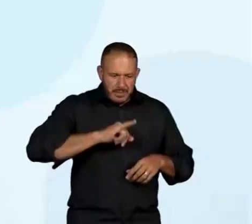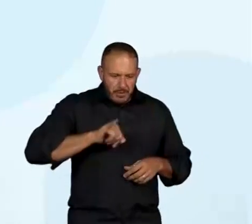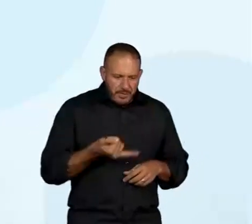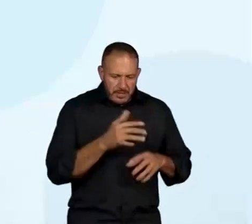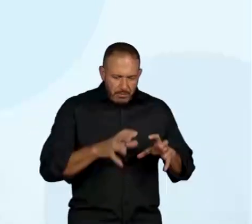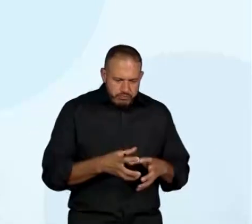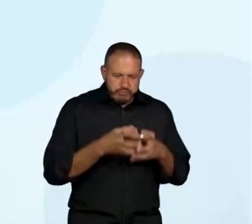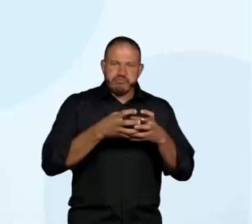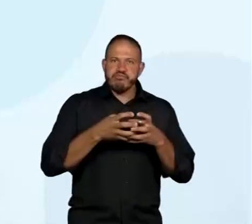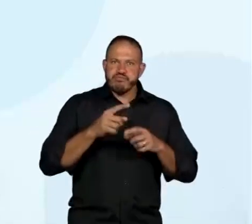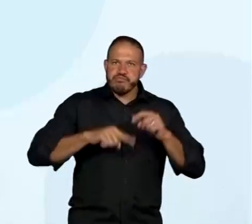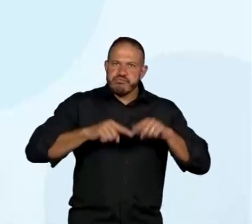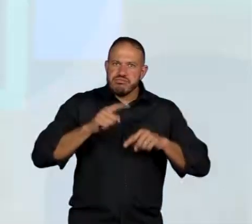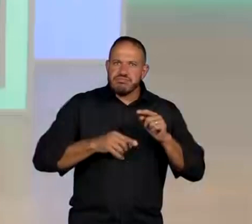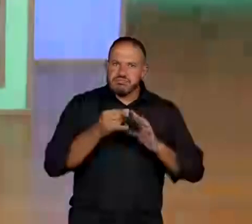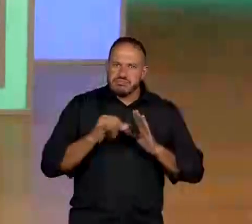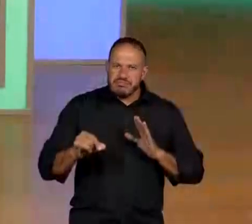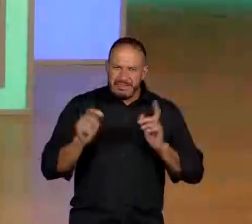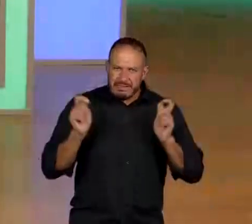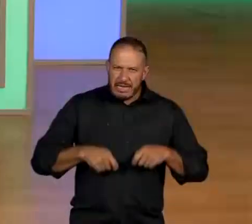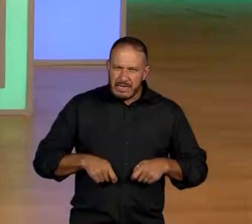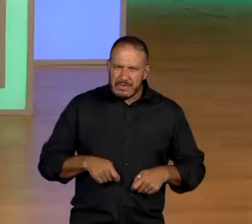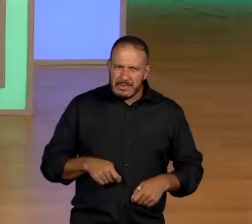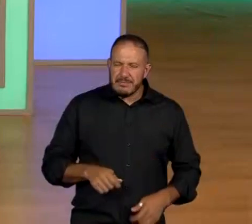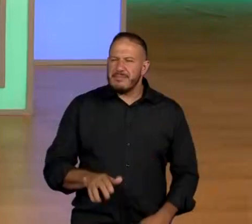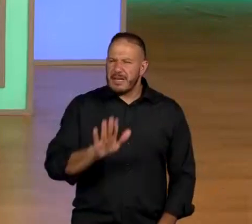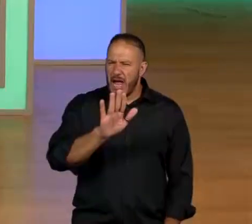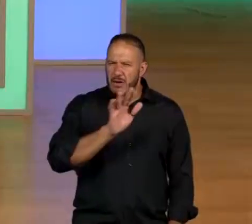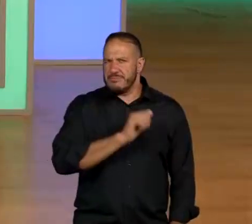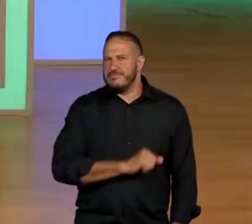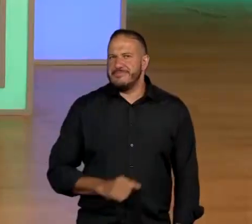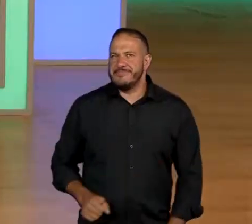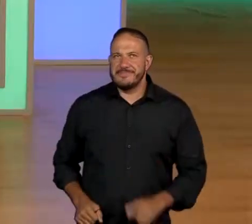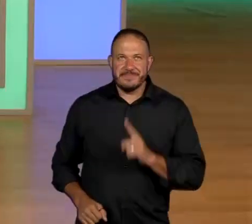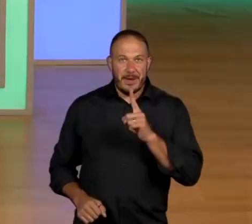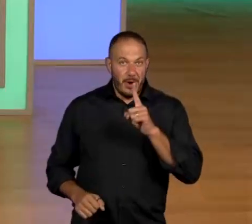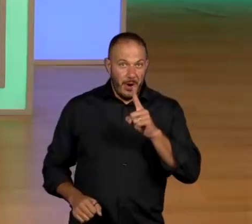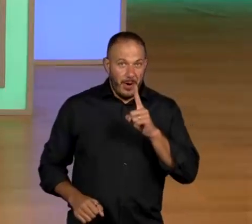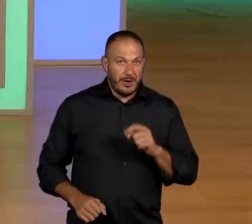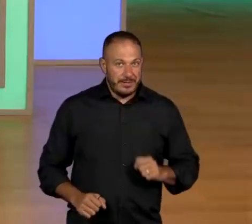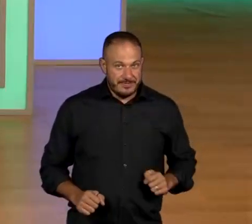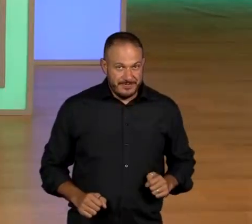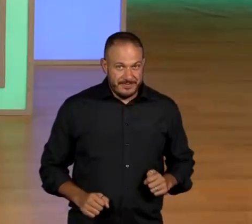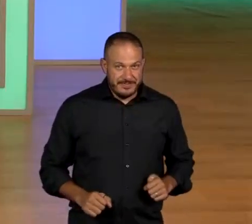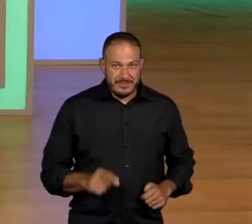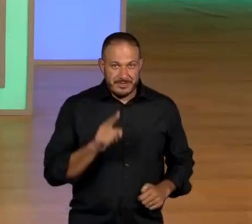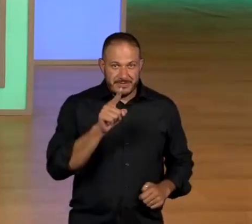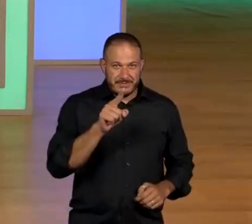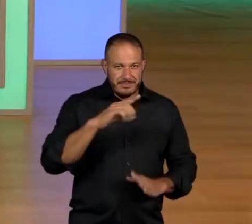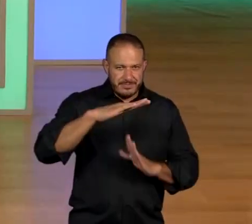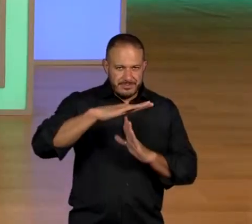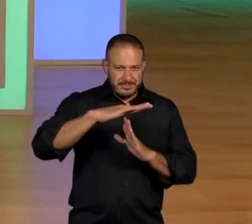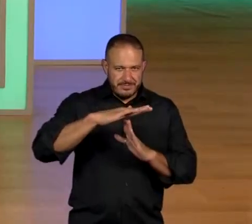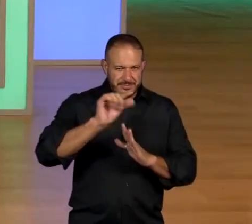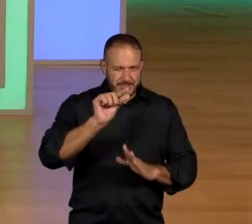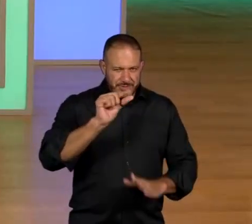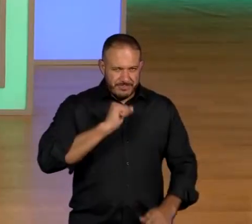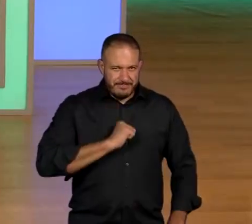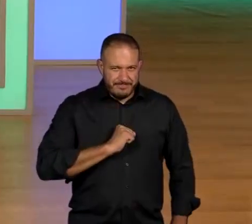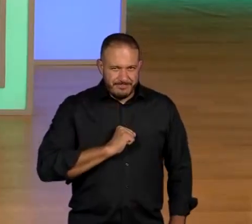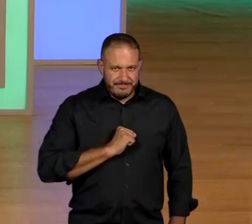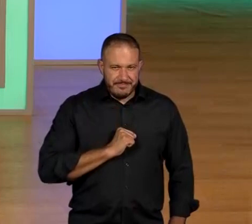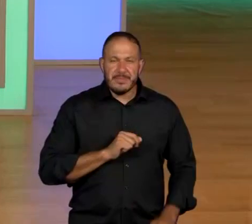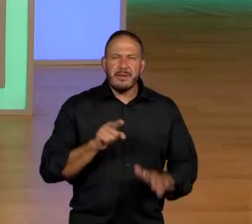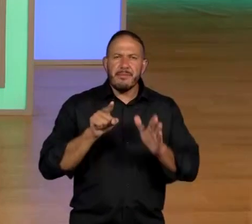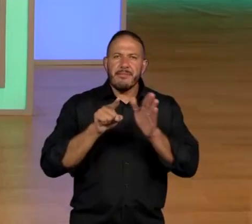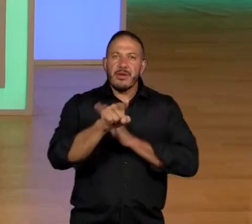Então, antes, eu não vou nem ler o finalzinho, eu quero com vocês. Olha só. Pro, dá uma pausa no vídeo. Pergunta